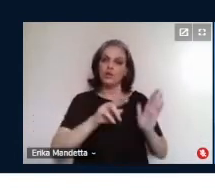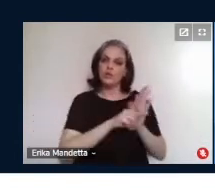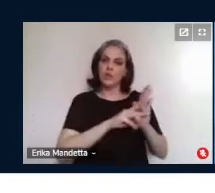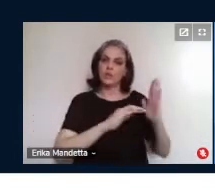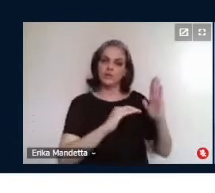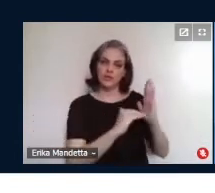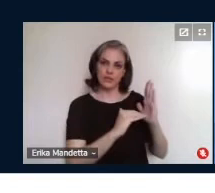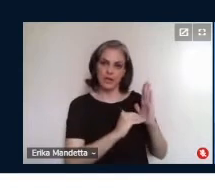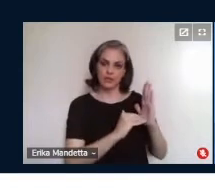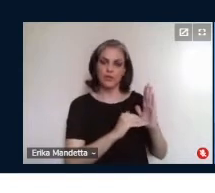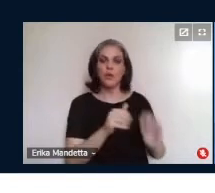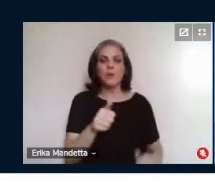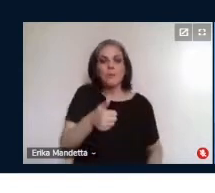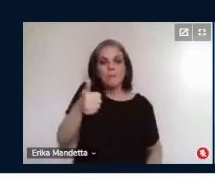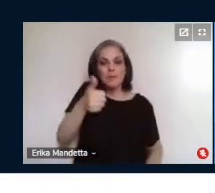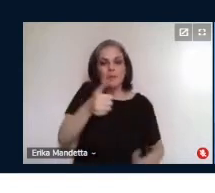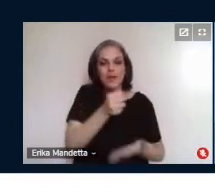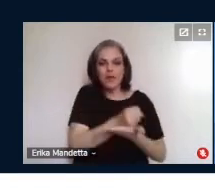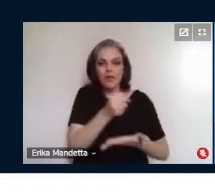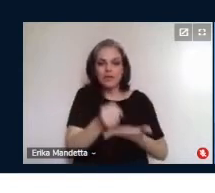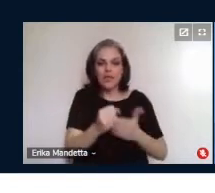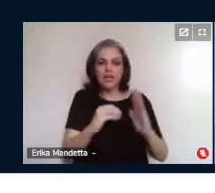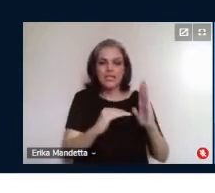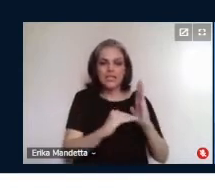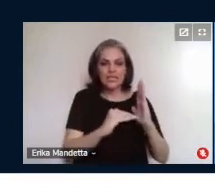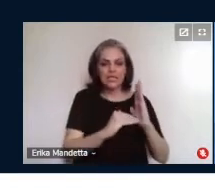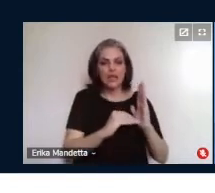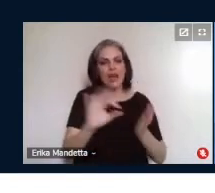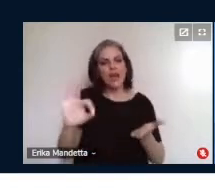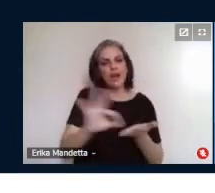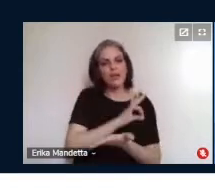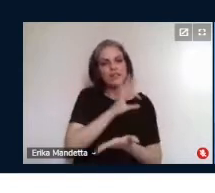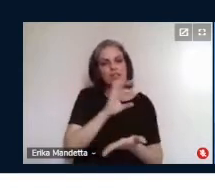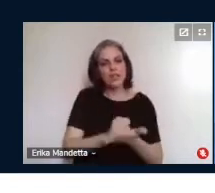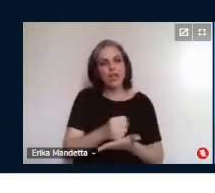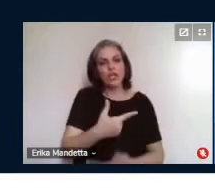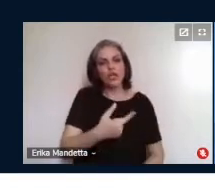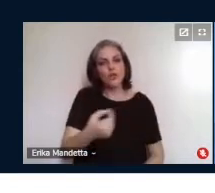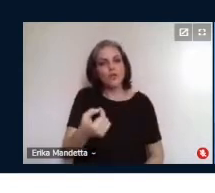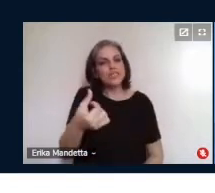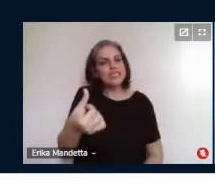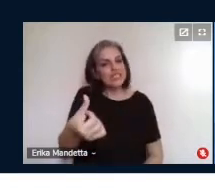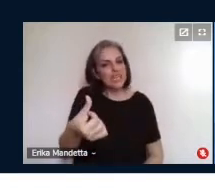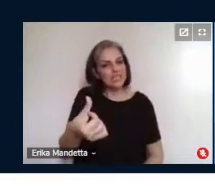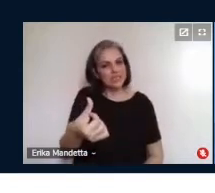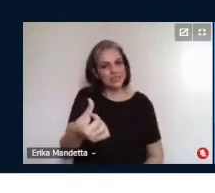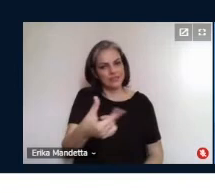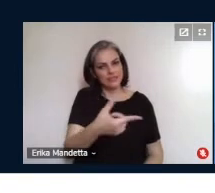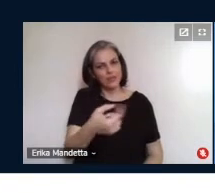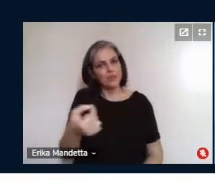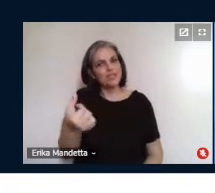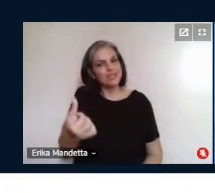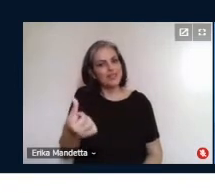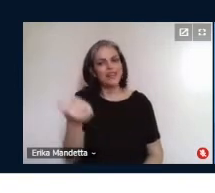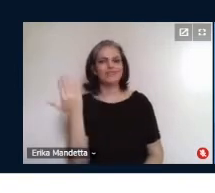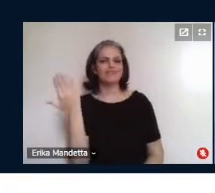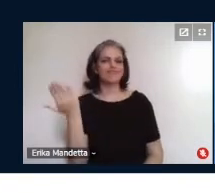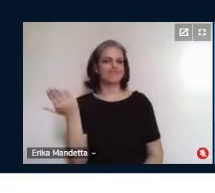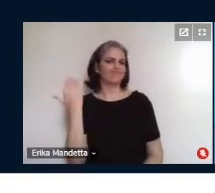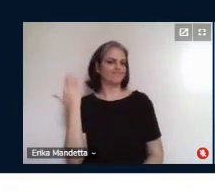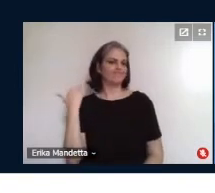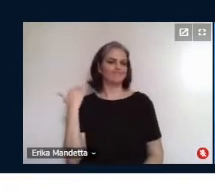primeiro contrato do Senado foi assinado em 2006 quando a gente não tinha nem